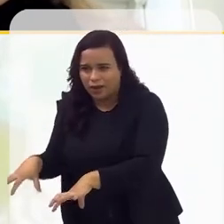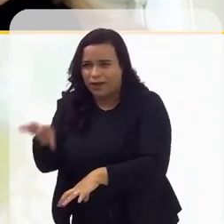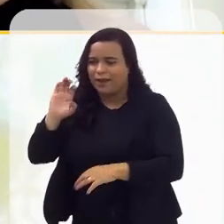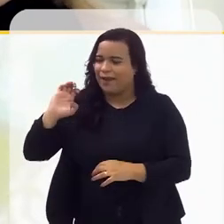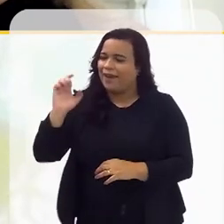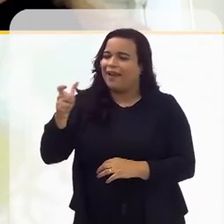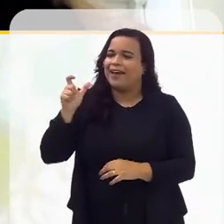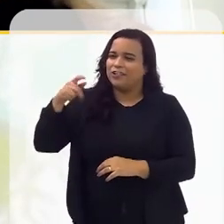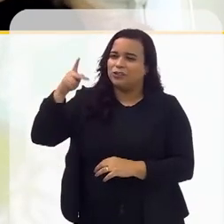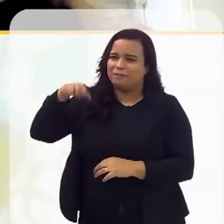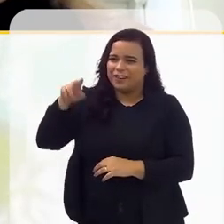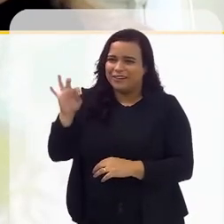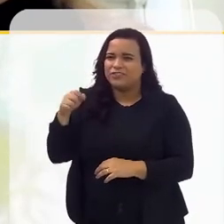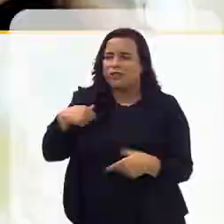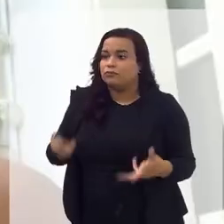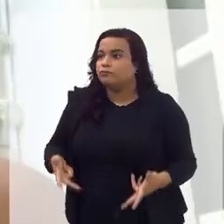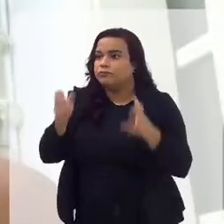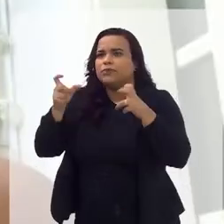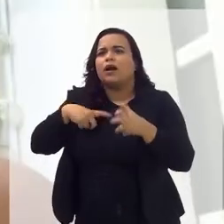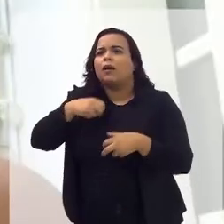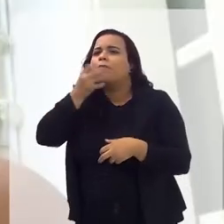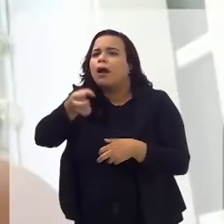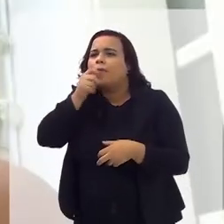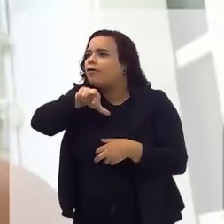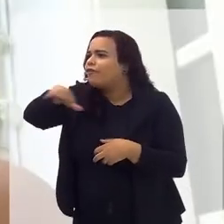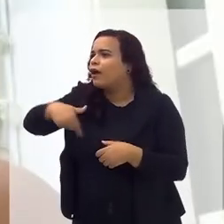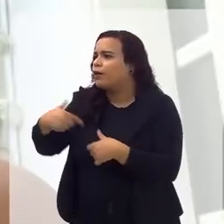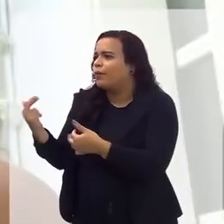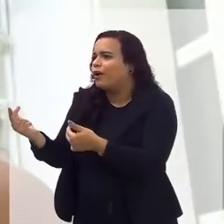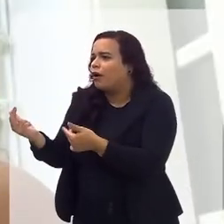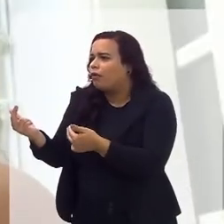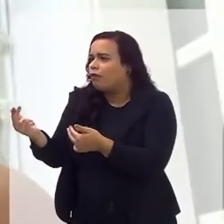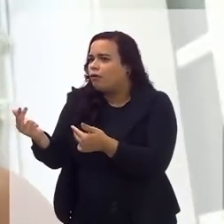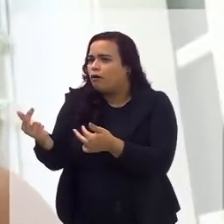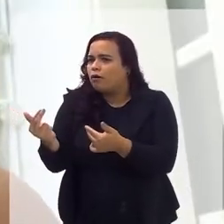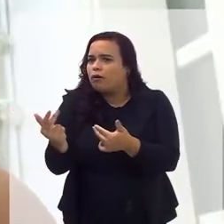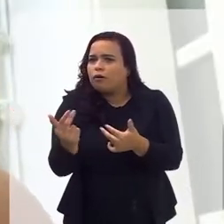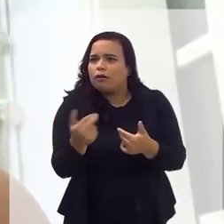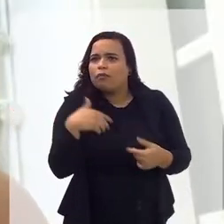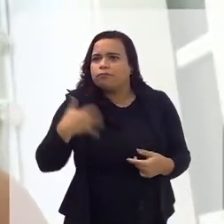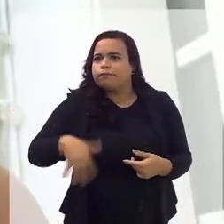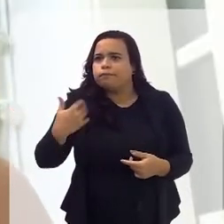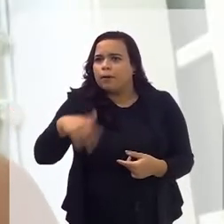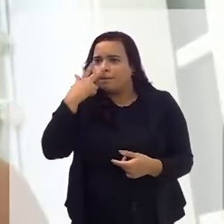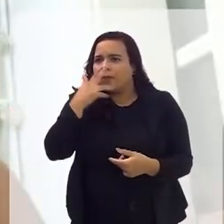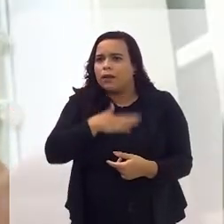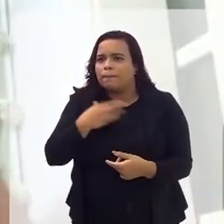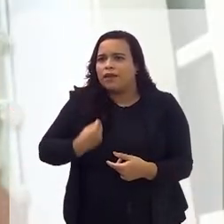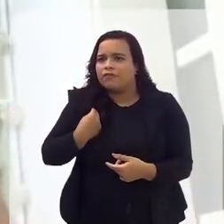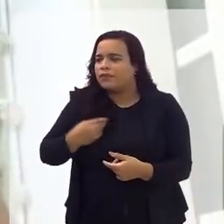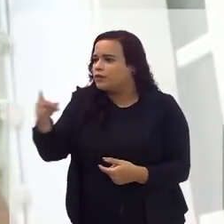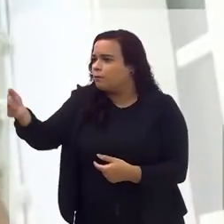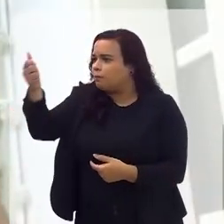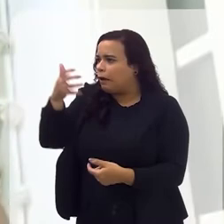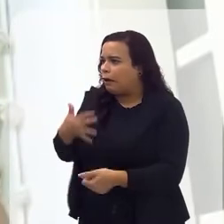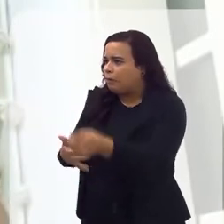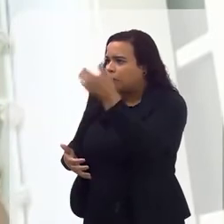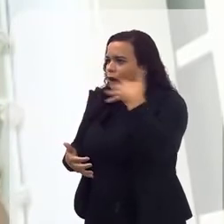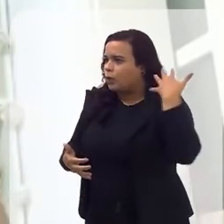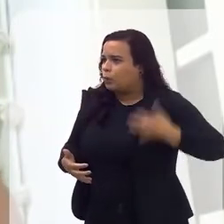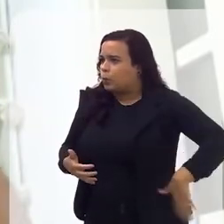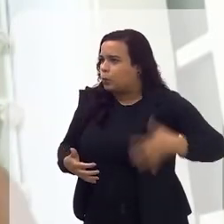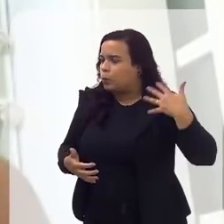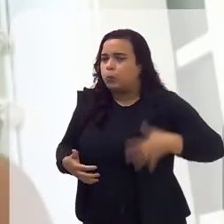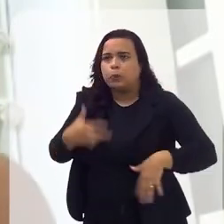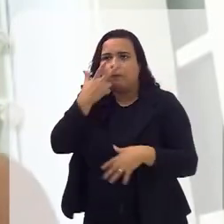de explante, eu me vi ali em muitos daqueles relatos, né? Eram relatos em que eu diria, meu Deus, parece que é a minha vida, parece que eu estou